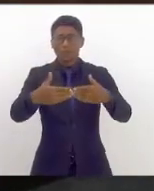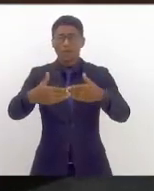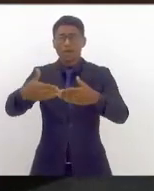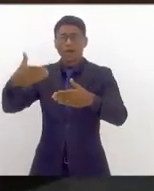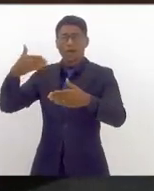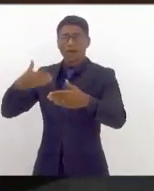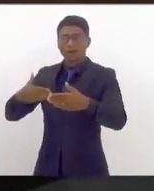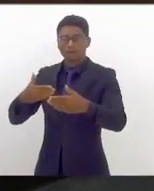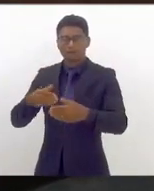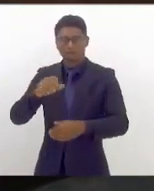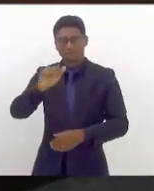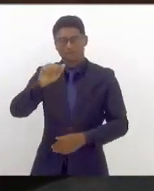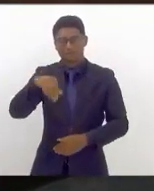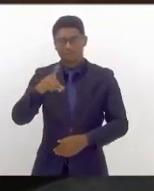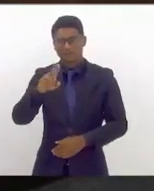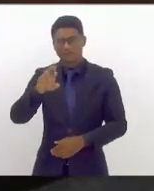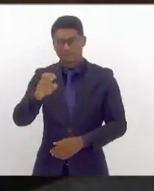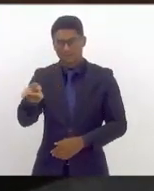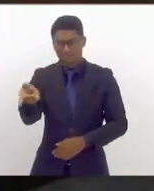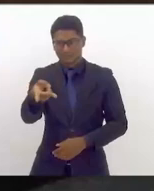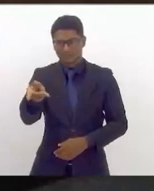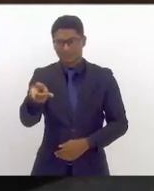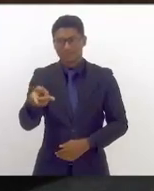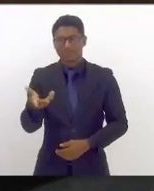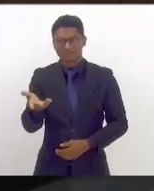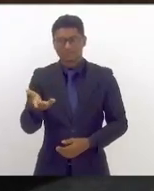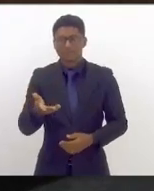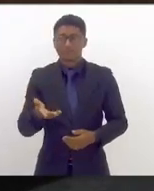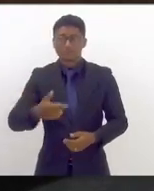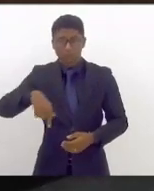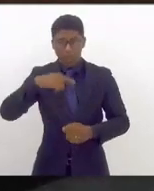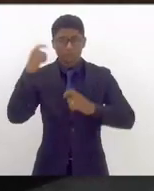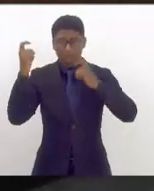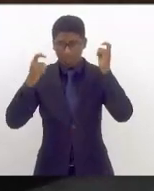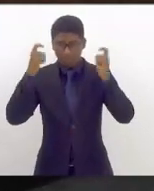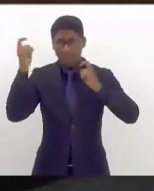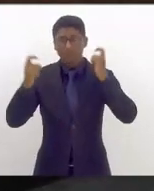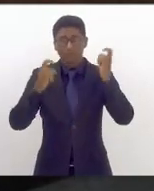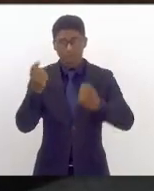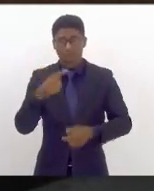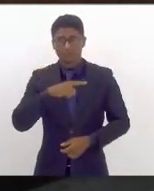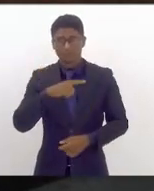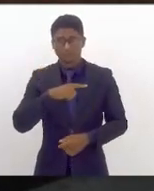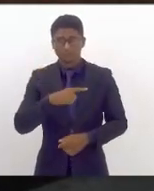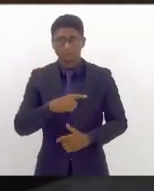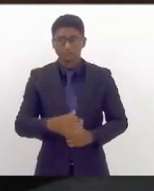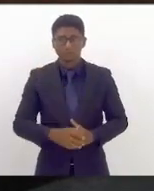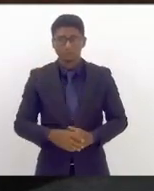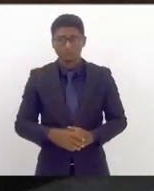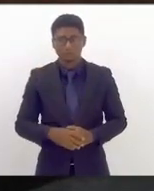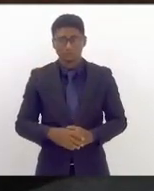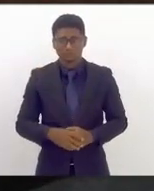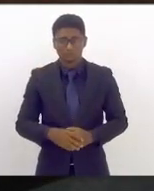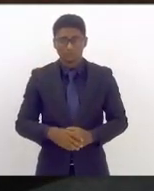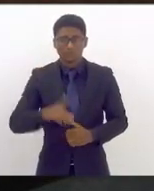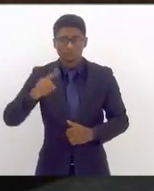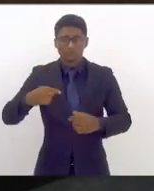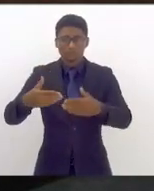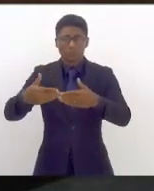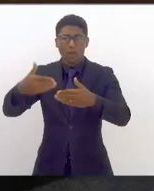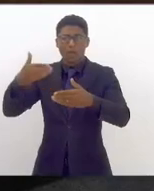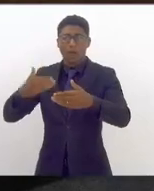os dois Andrés né tanto o presidente quanto o autor do projeto a nossa preocupação é essencialmente com esses casos de retroativos